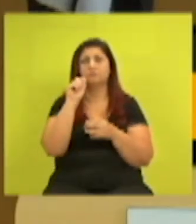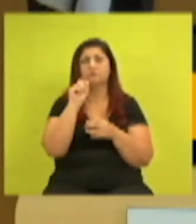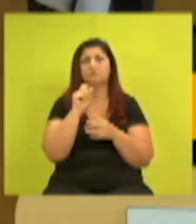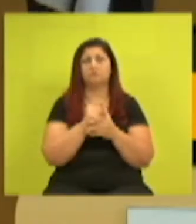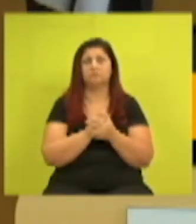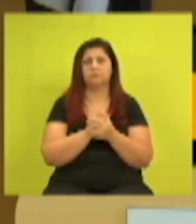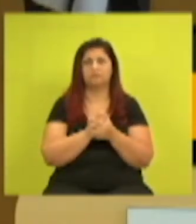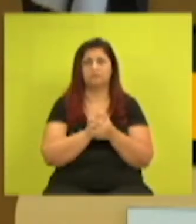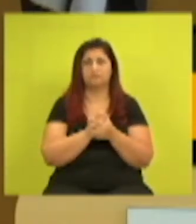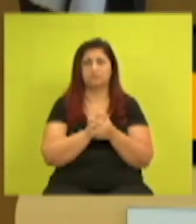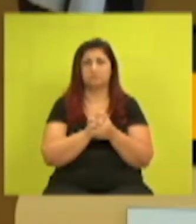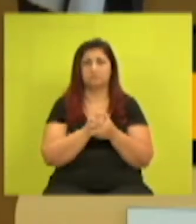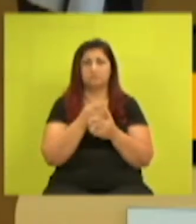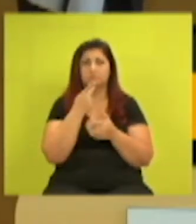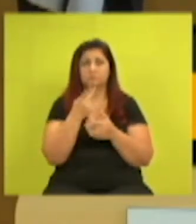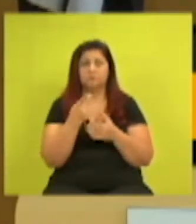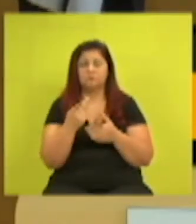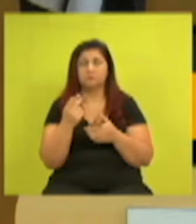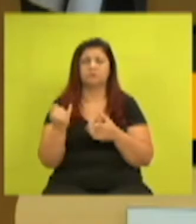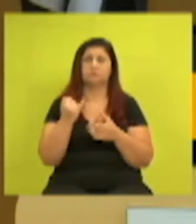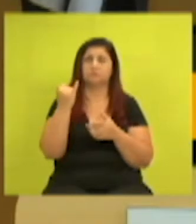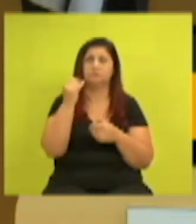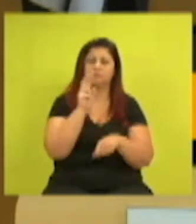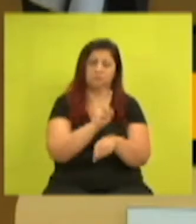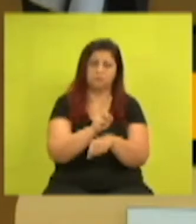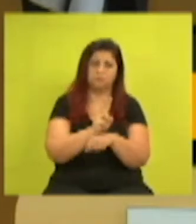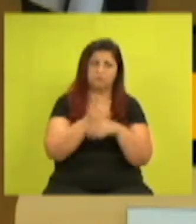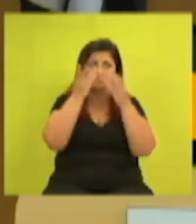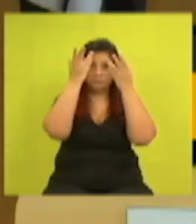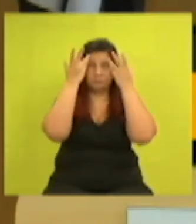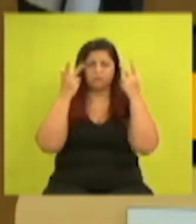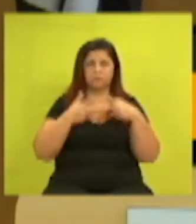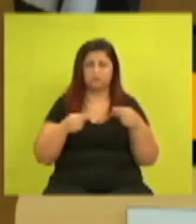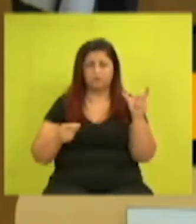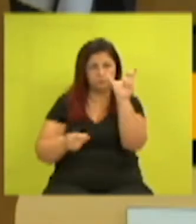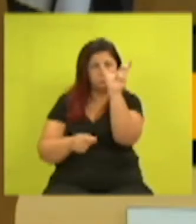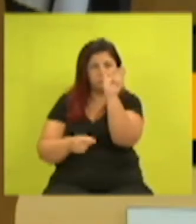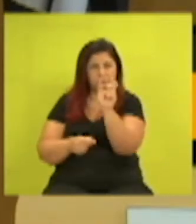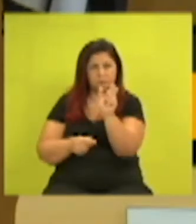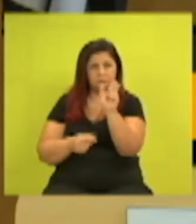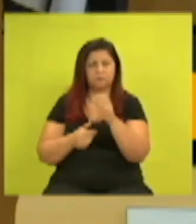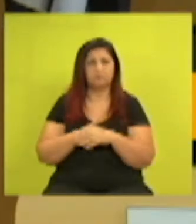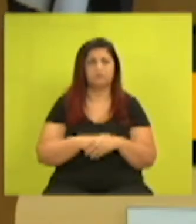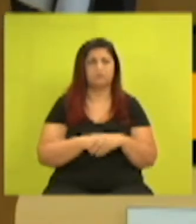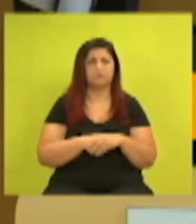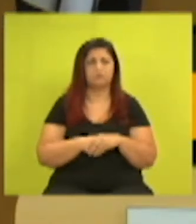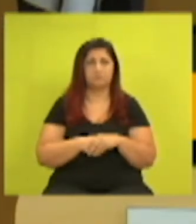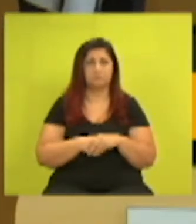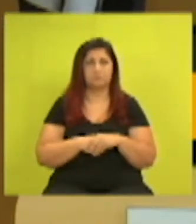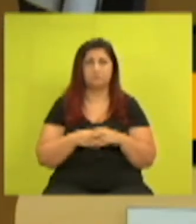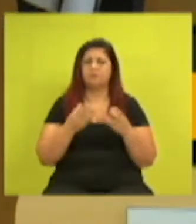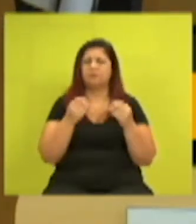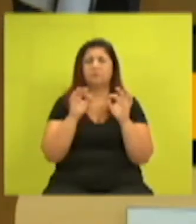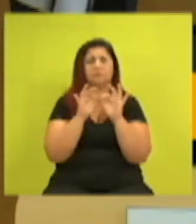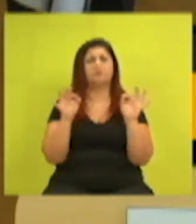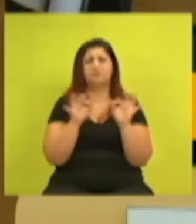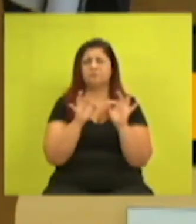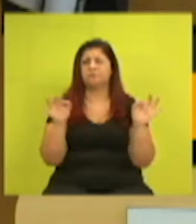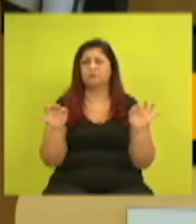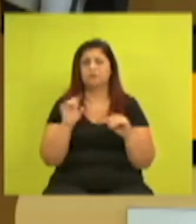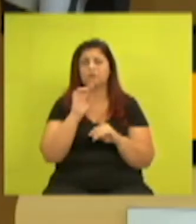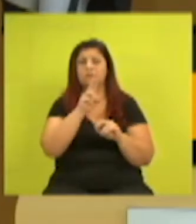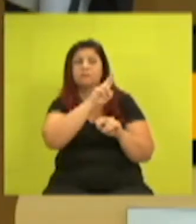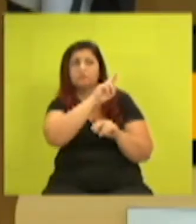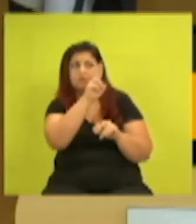se justifica pela necessidade da atuação da causa animal. Mas, resumindo o meu discurso, como eu falei, é um projeto muito simples, é só uma adequação